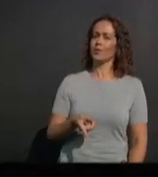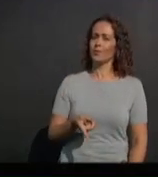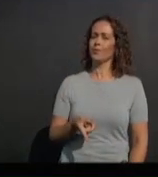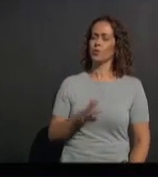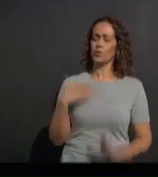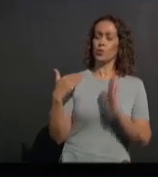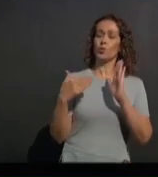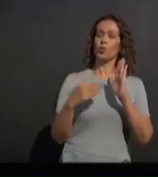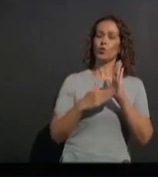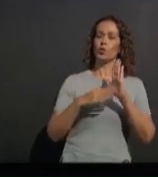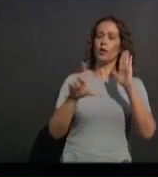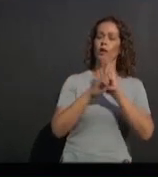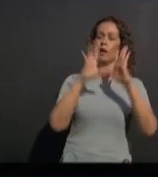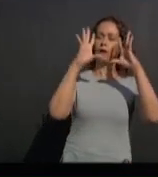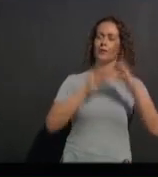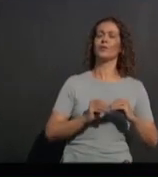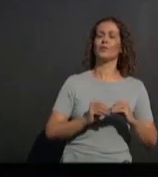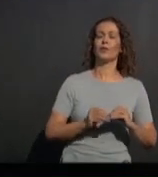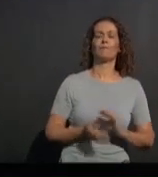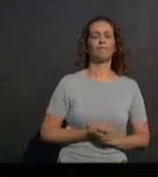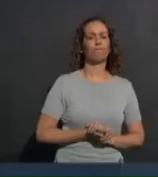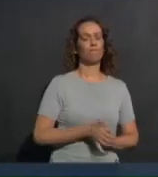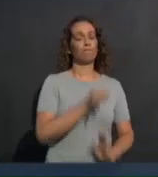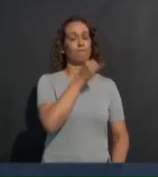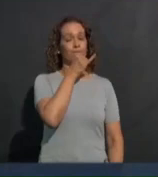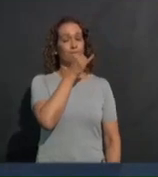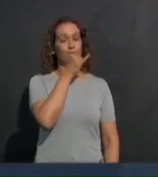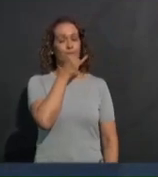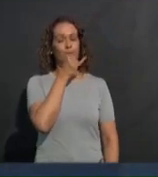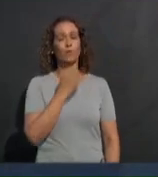para cá, uma cadeira pode ter 1000 pés, gente.